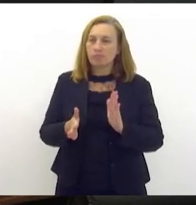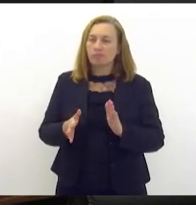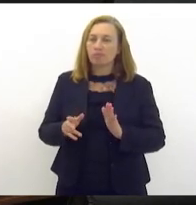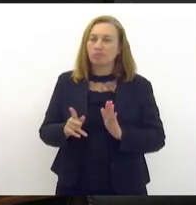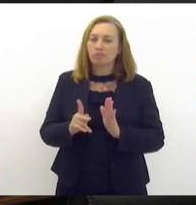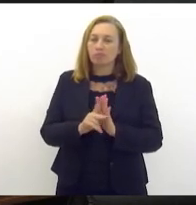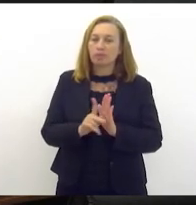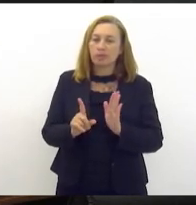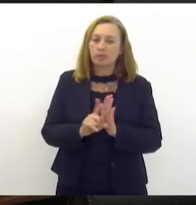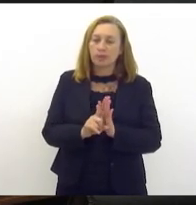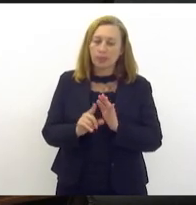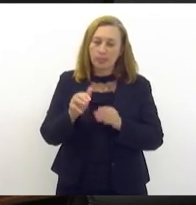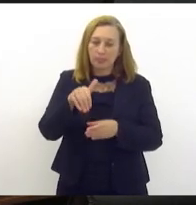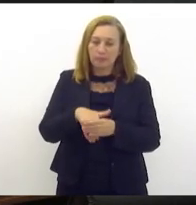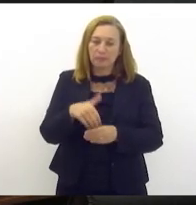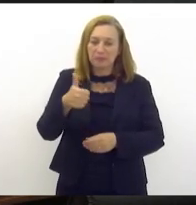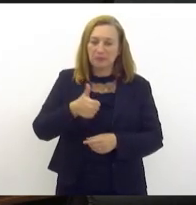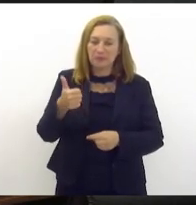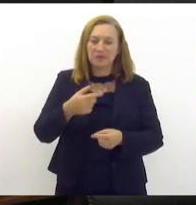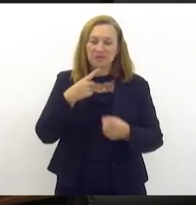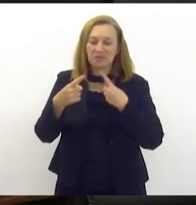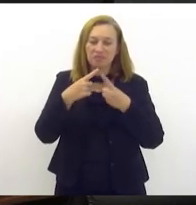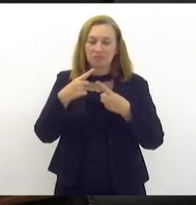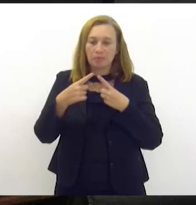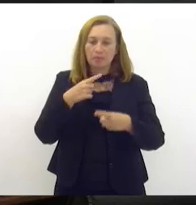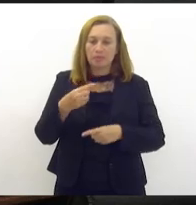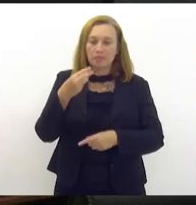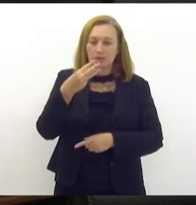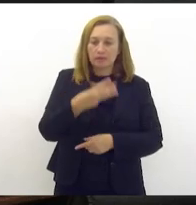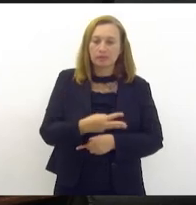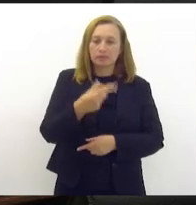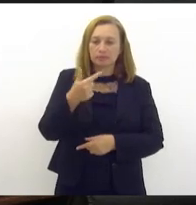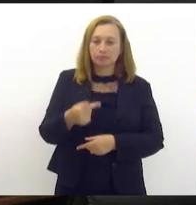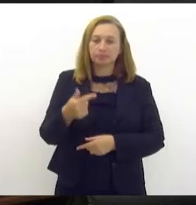nosso em votação, em primeira discussão, projeto de lei